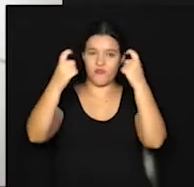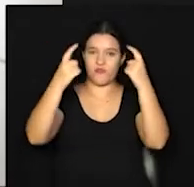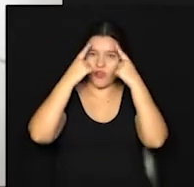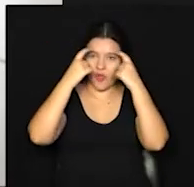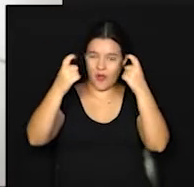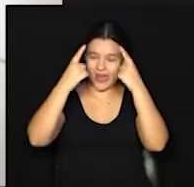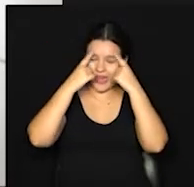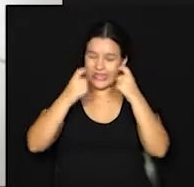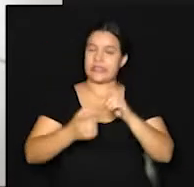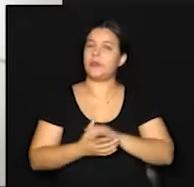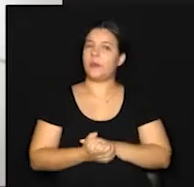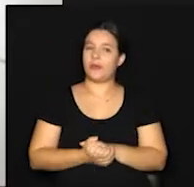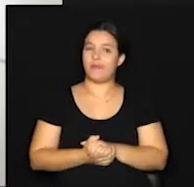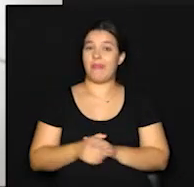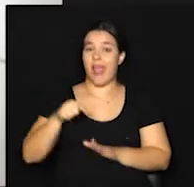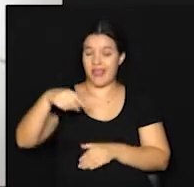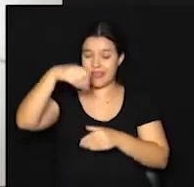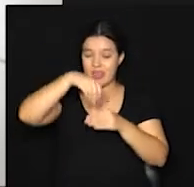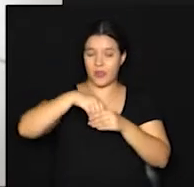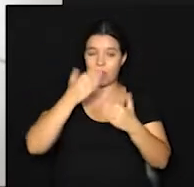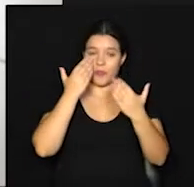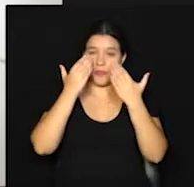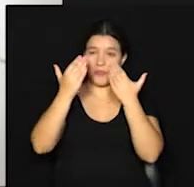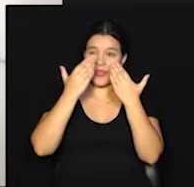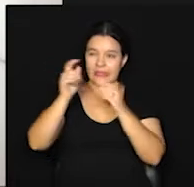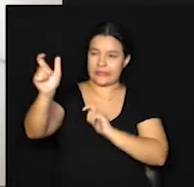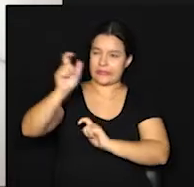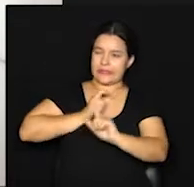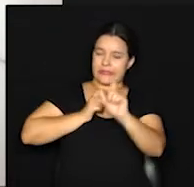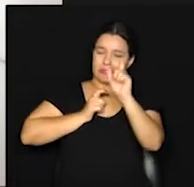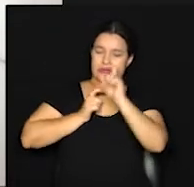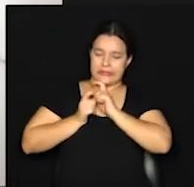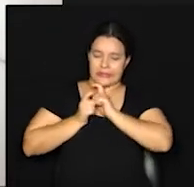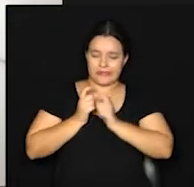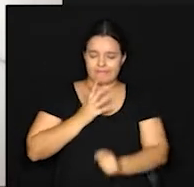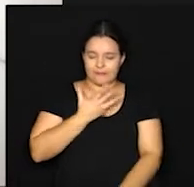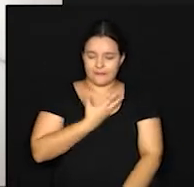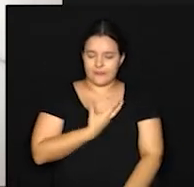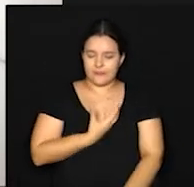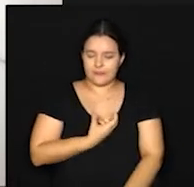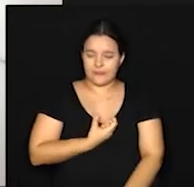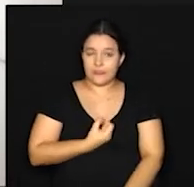psicológico, E aí eu sempre falo para as pessoas, olha, às vezes a gente,